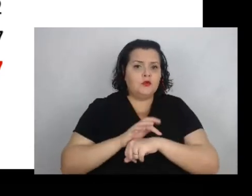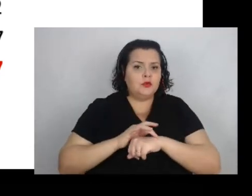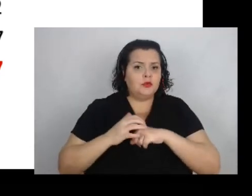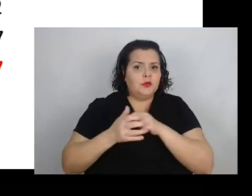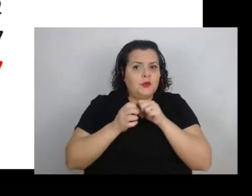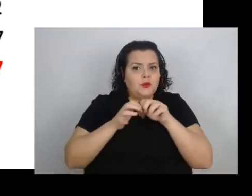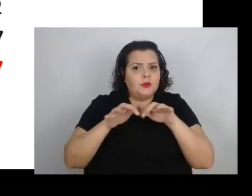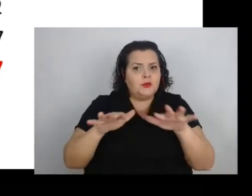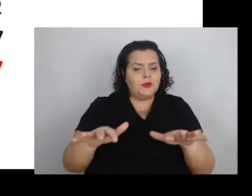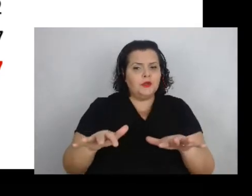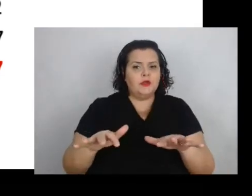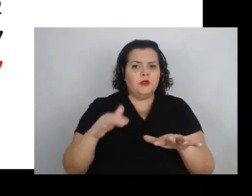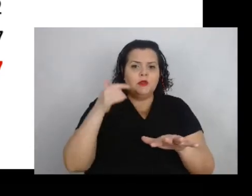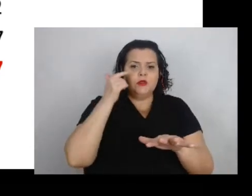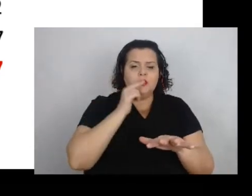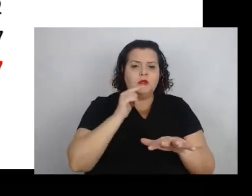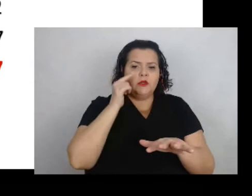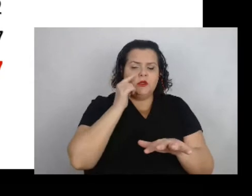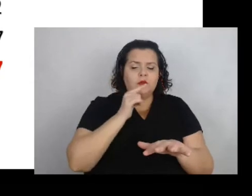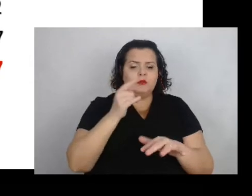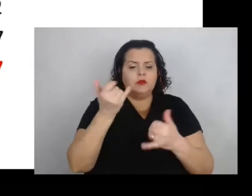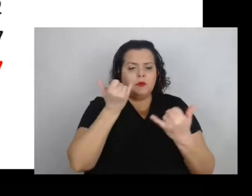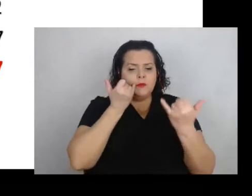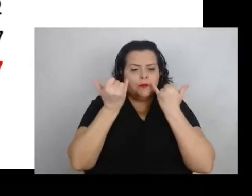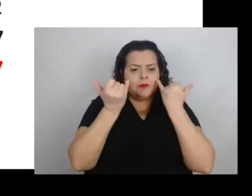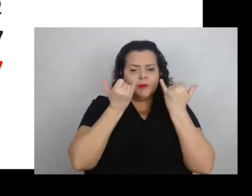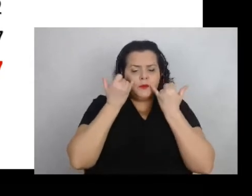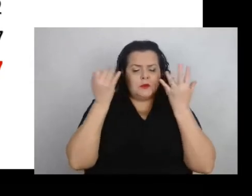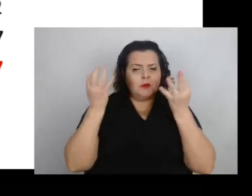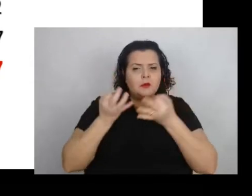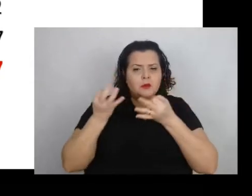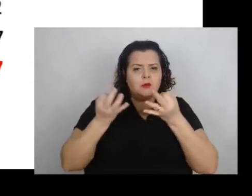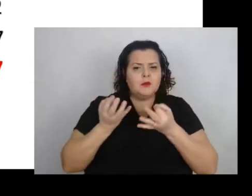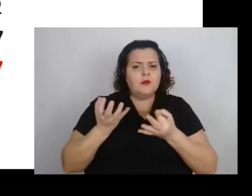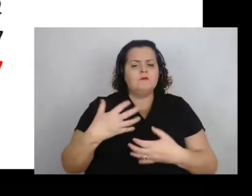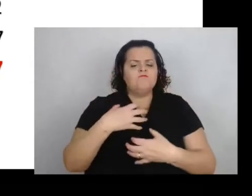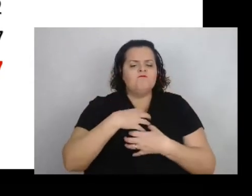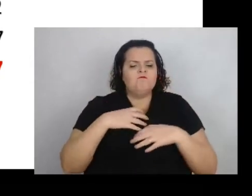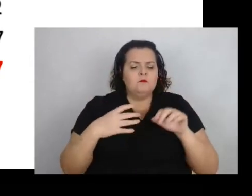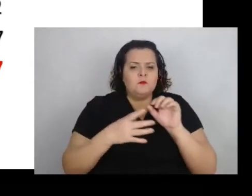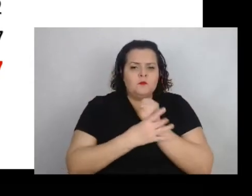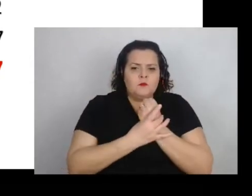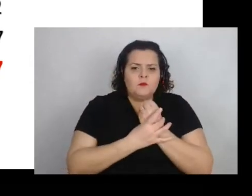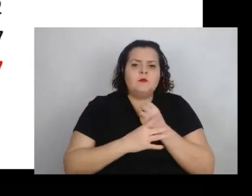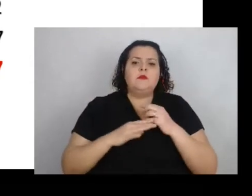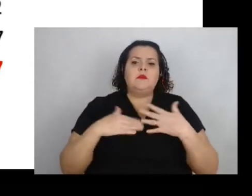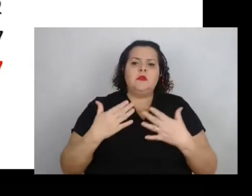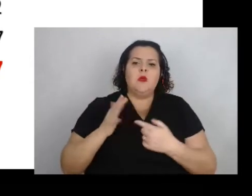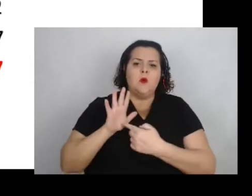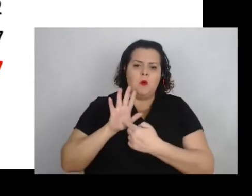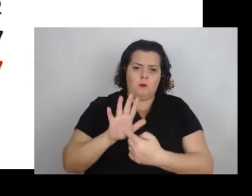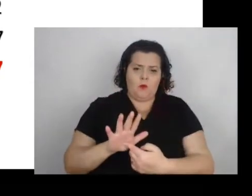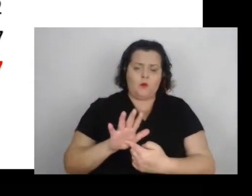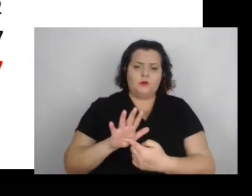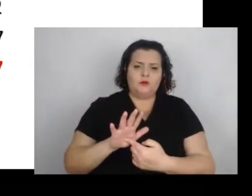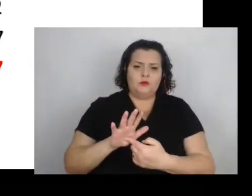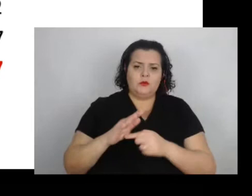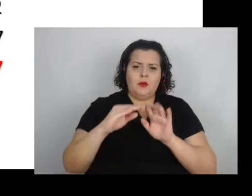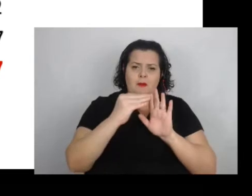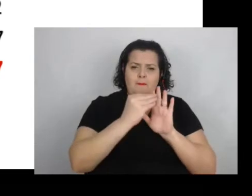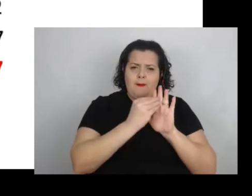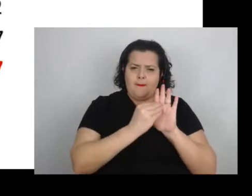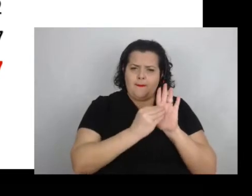efetivamente sustentada em informações plausíveis, informações seguras. Eu trago este dado, que é um dado que tem